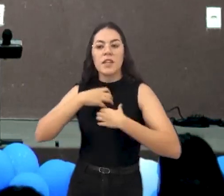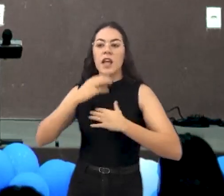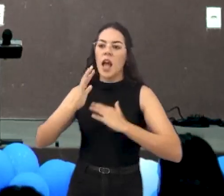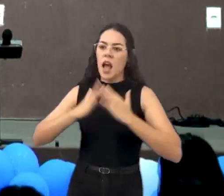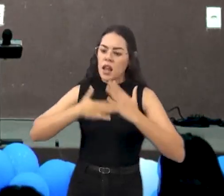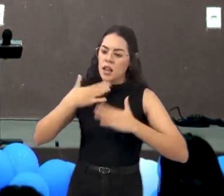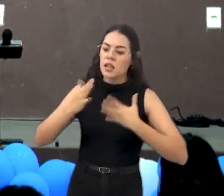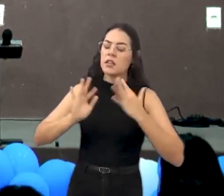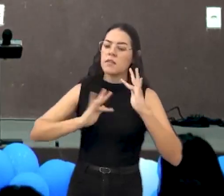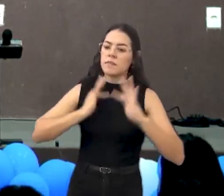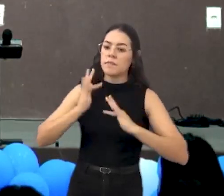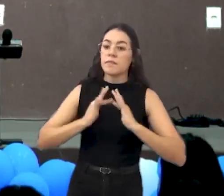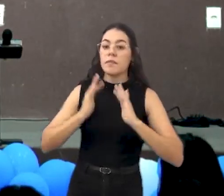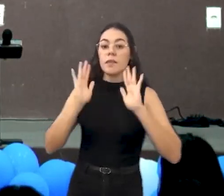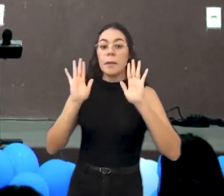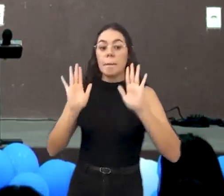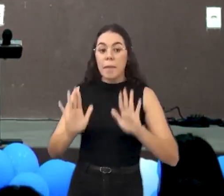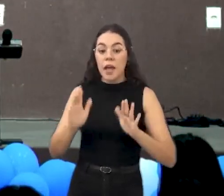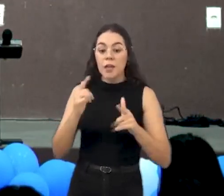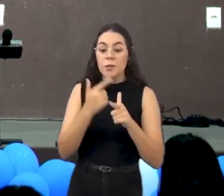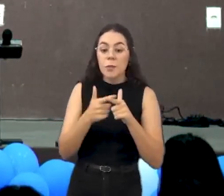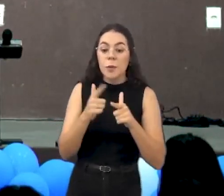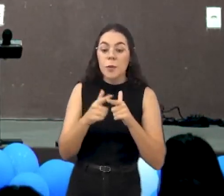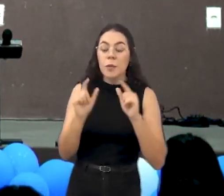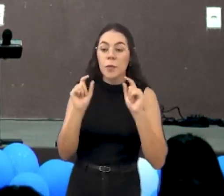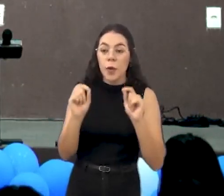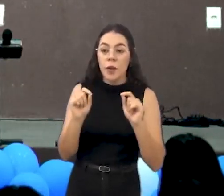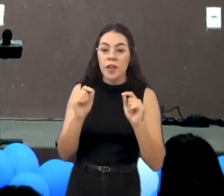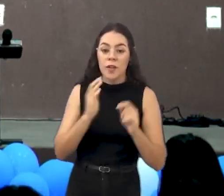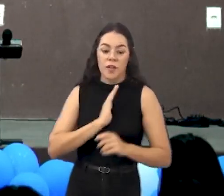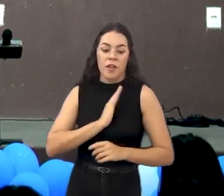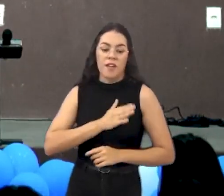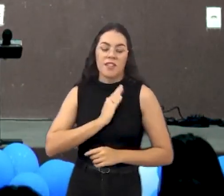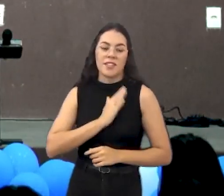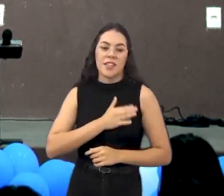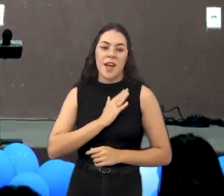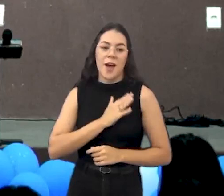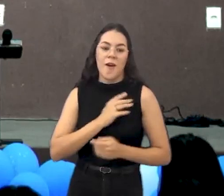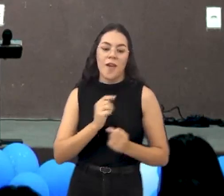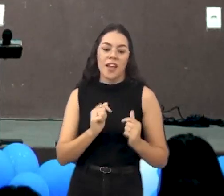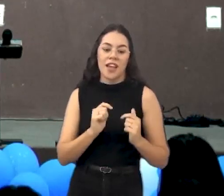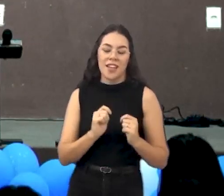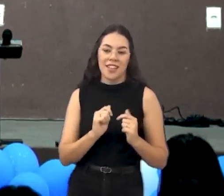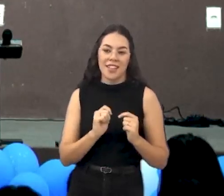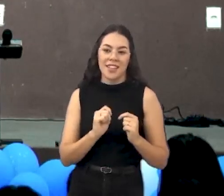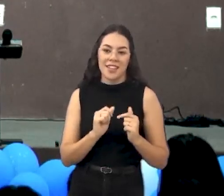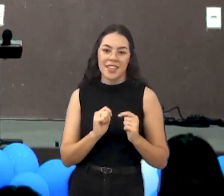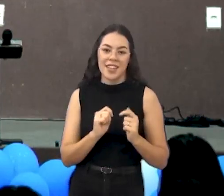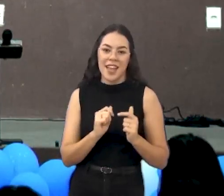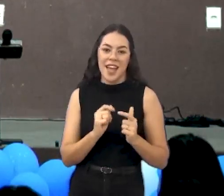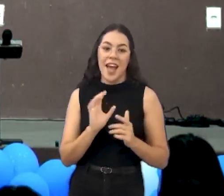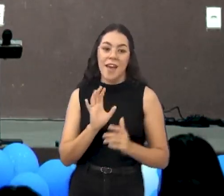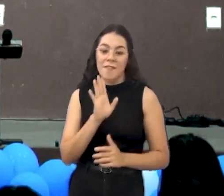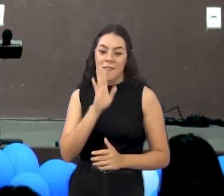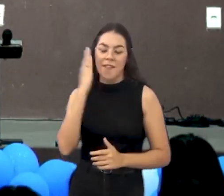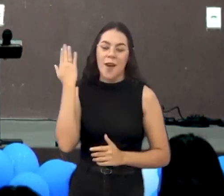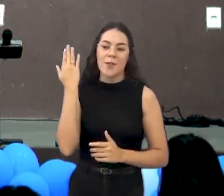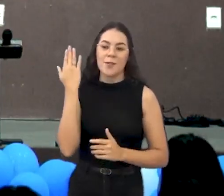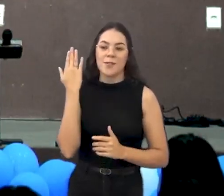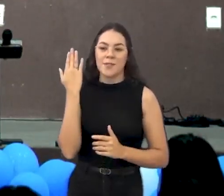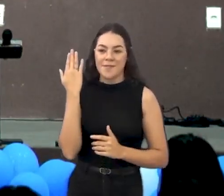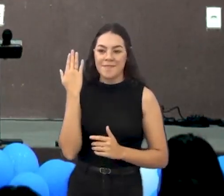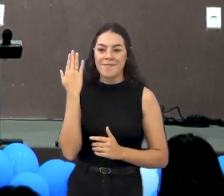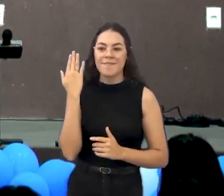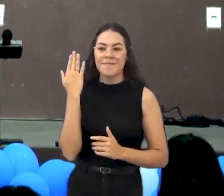felicidade. No entanto, o problema é que o nosso coração enganoso, ele cria falsos padrões